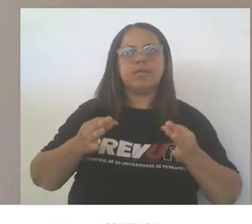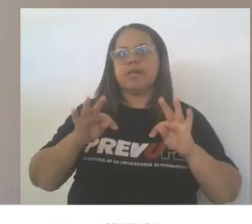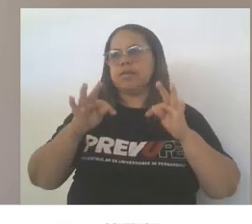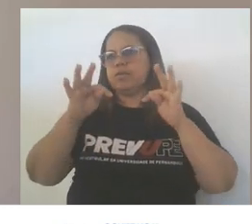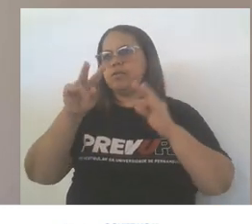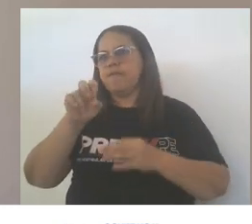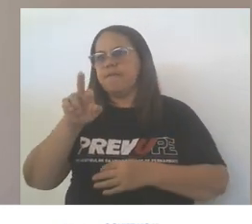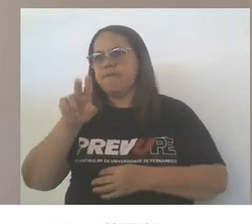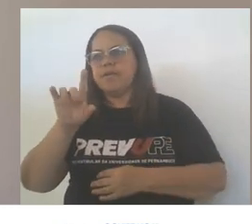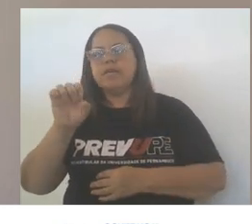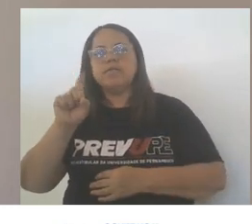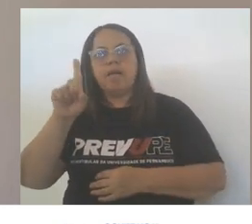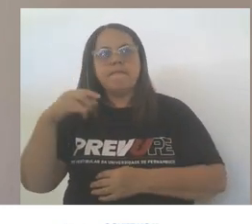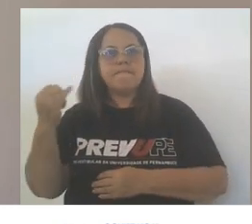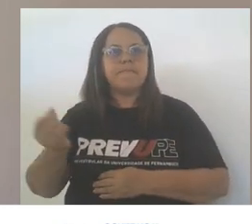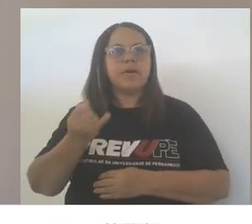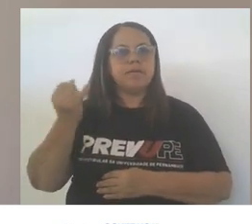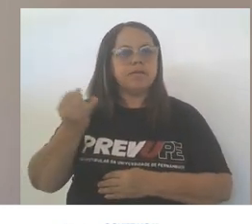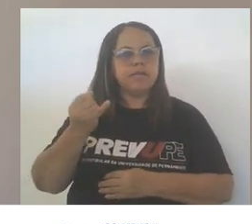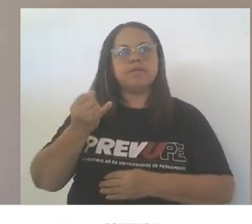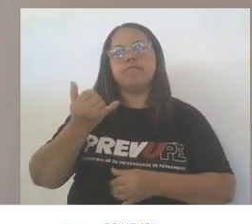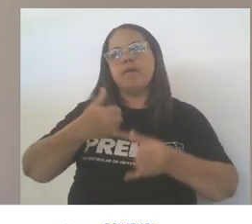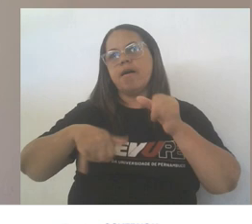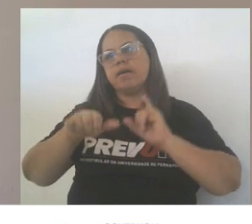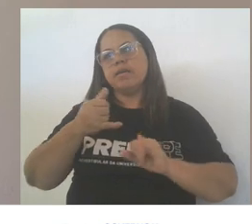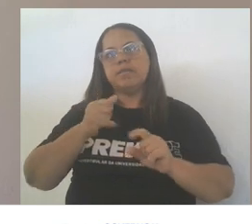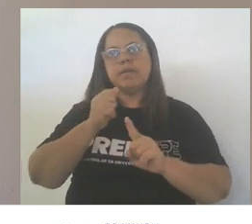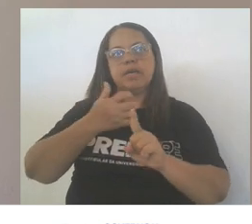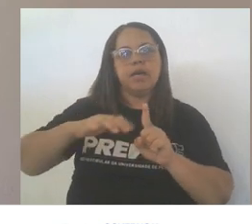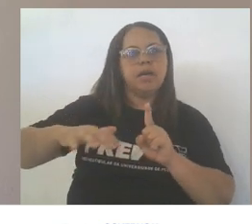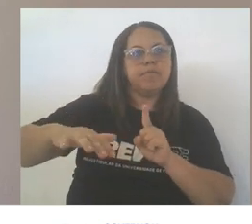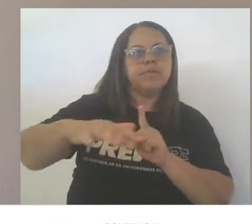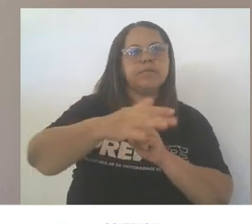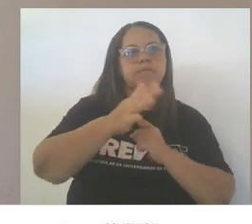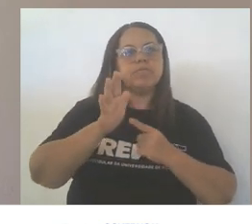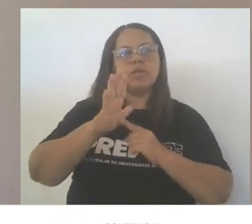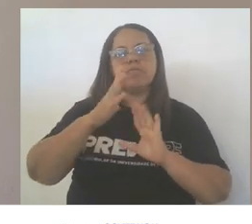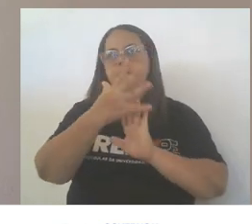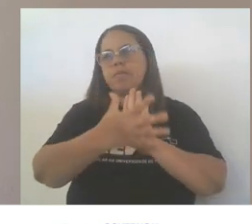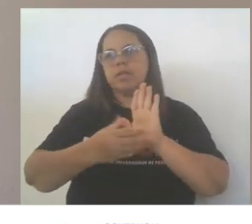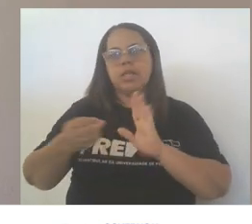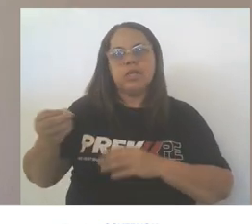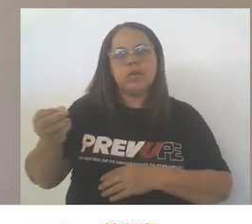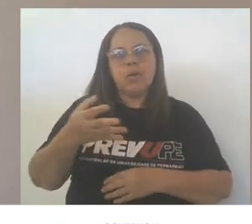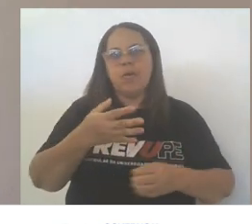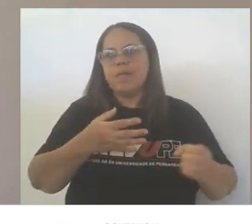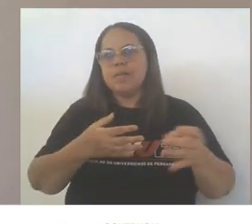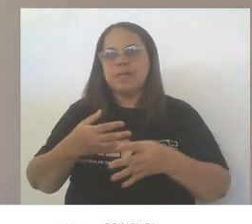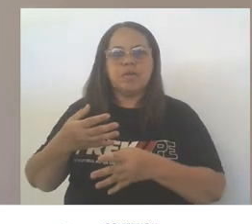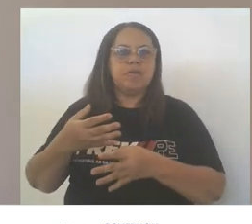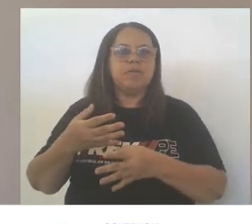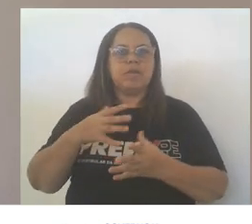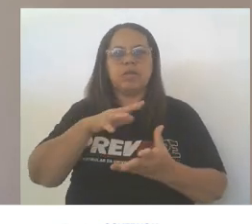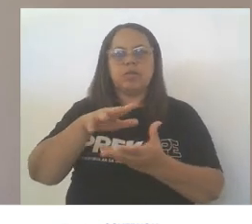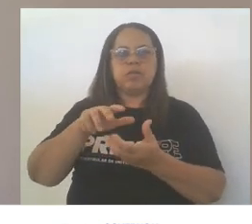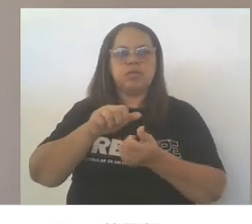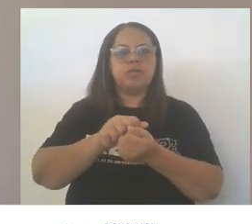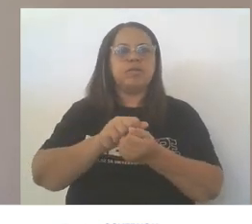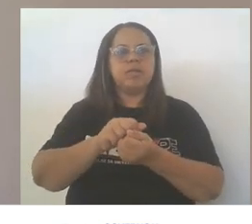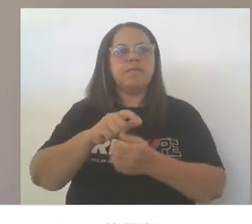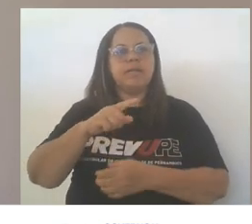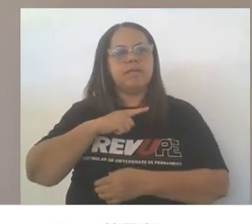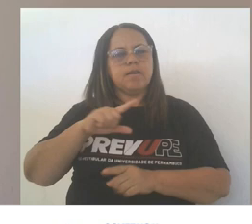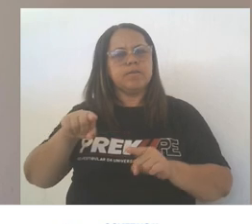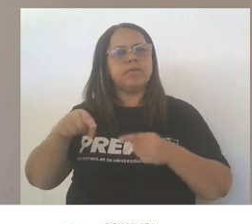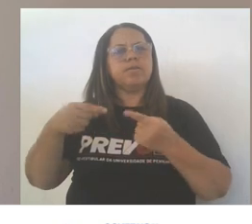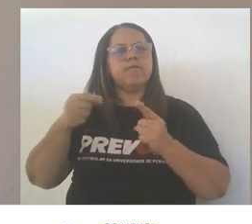verdes desempenham um papel crucial na química ambiental, oferecendo abordagens inovadoras e sustentáveis para enfrentar